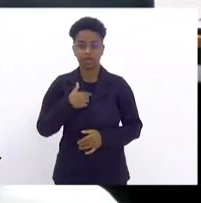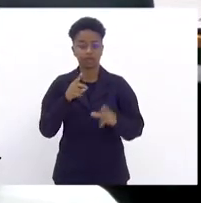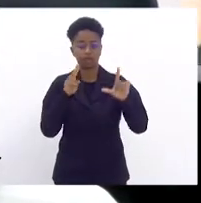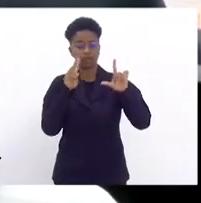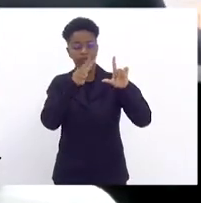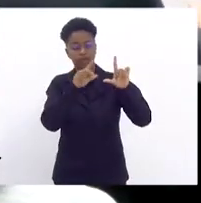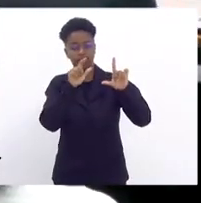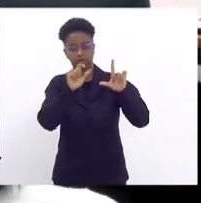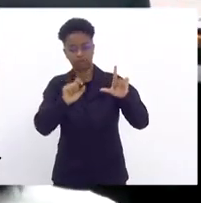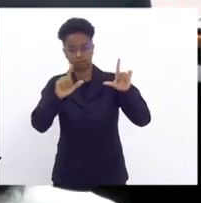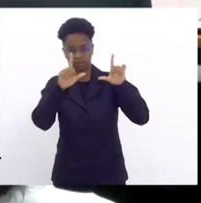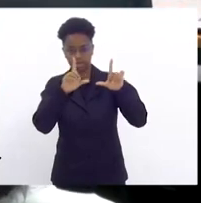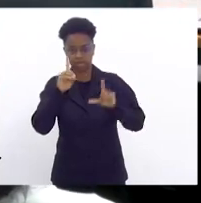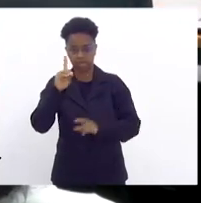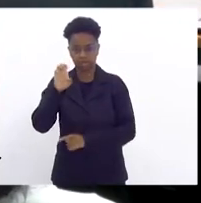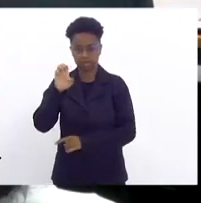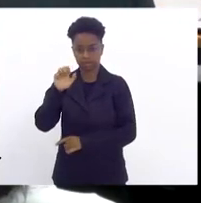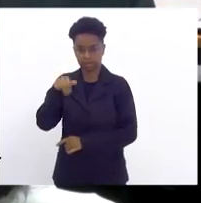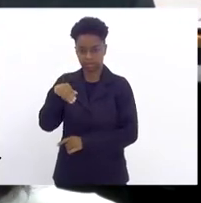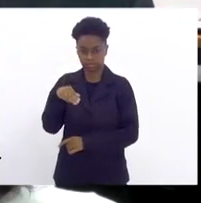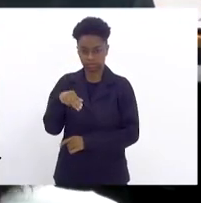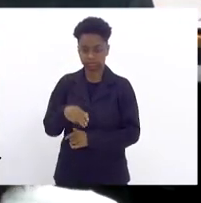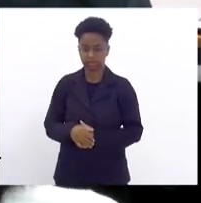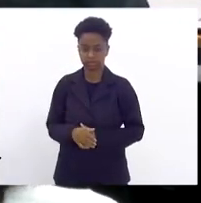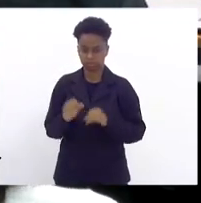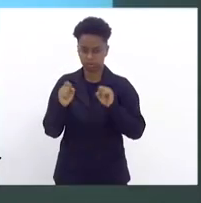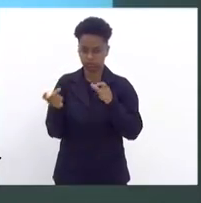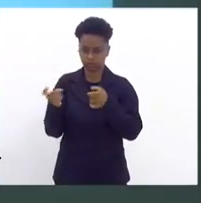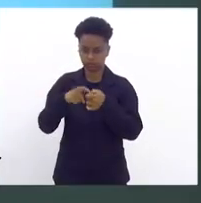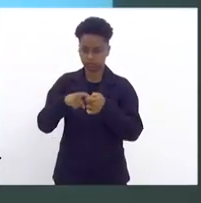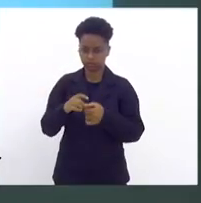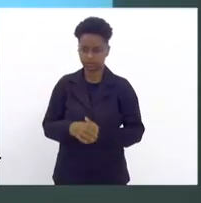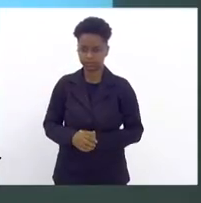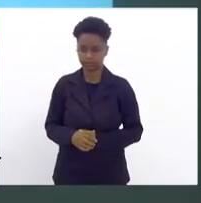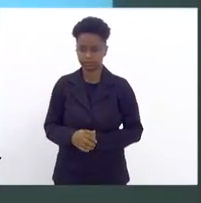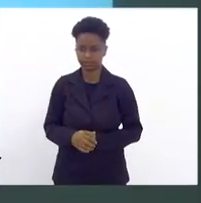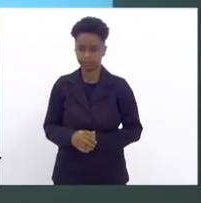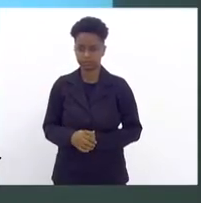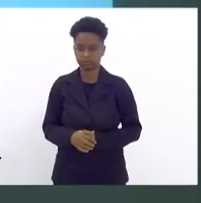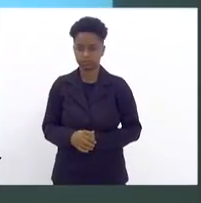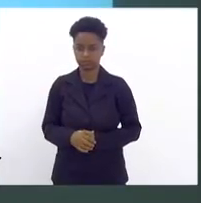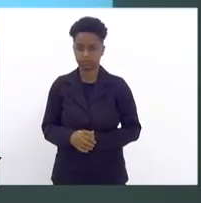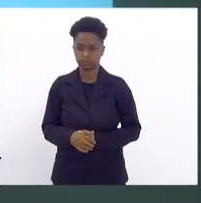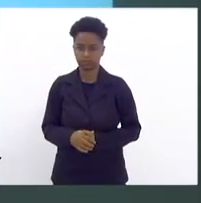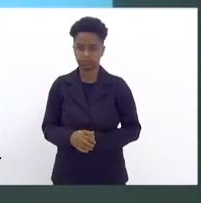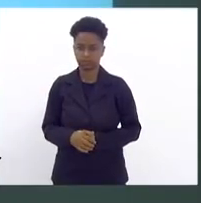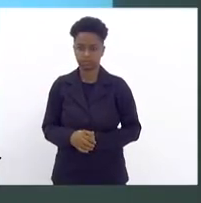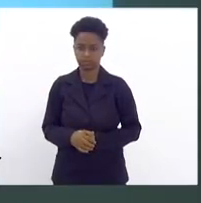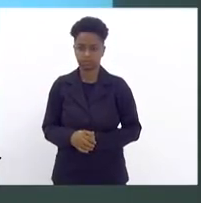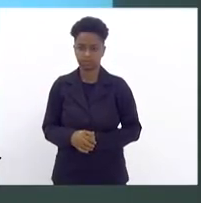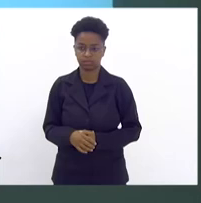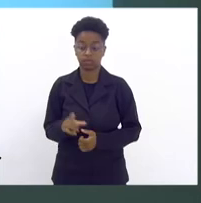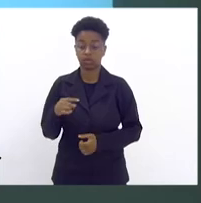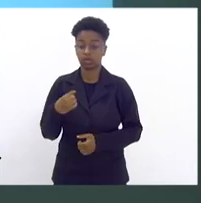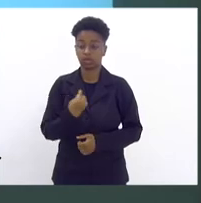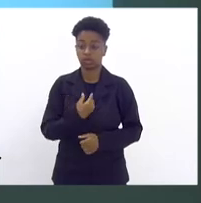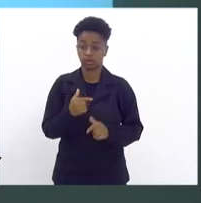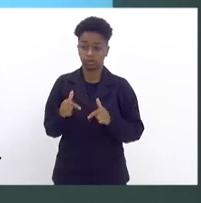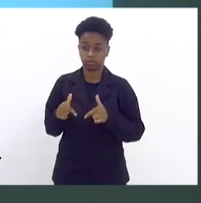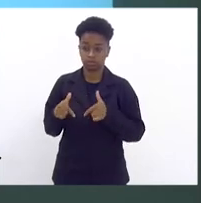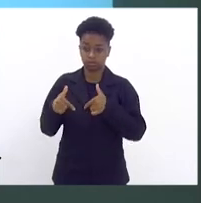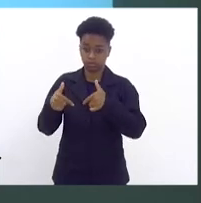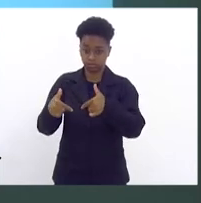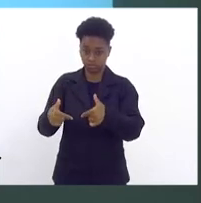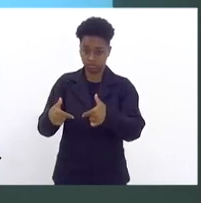quadrinho da Dean né então se puder voltar Sim nós nós tomamos uma iniciativa por provocação